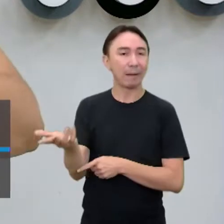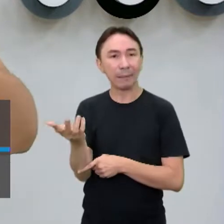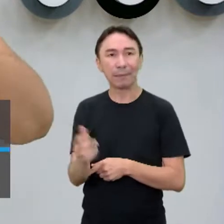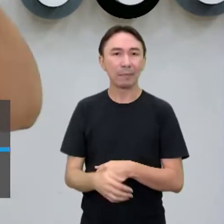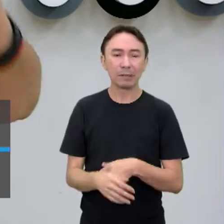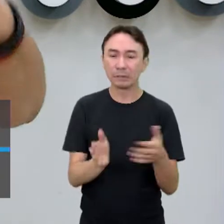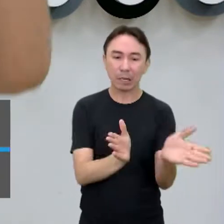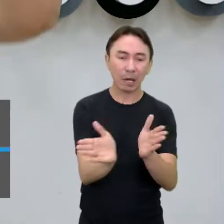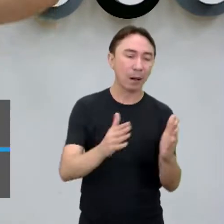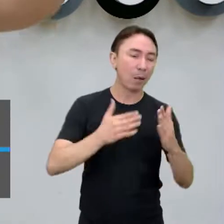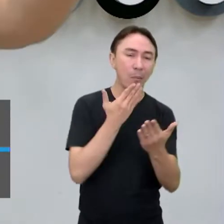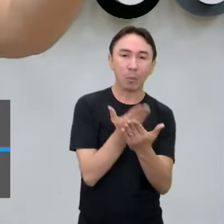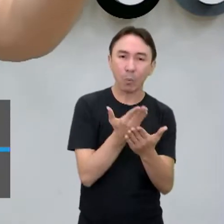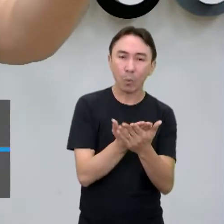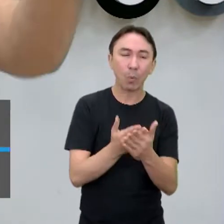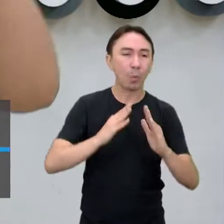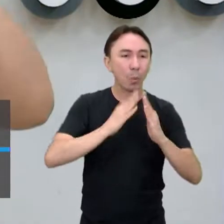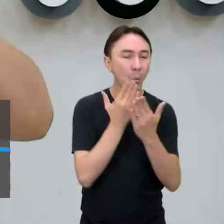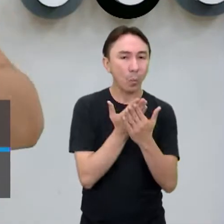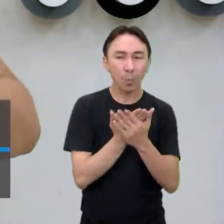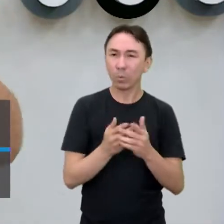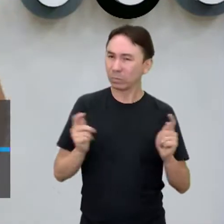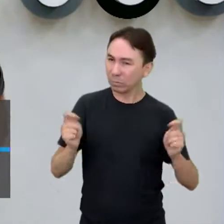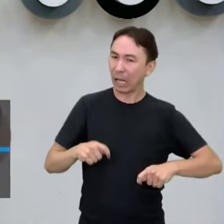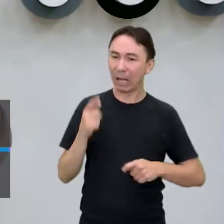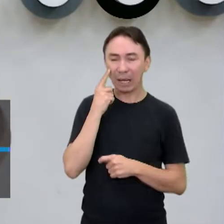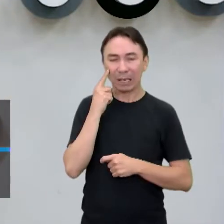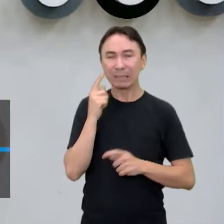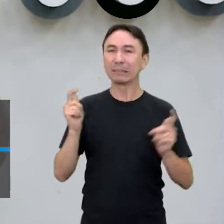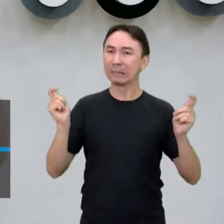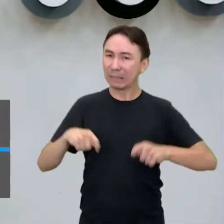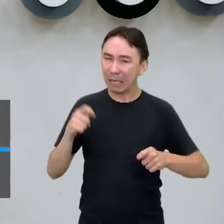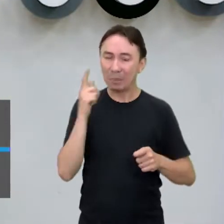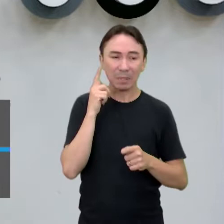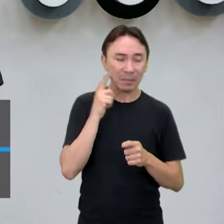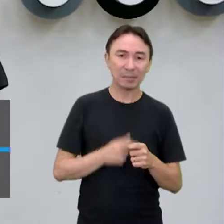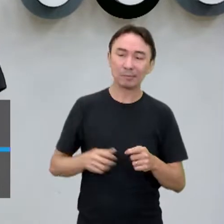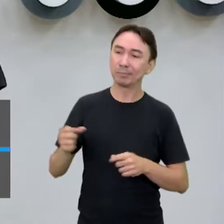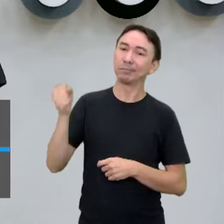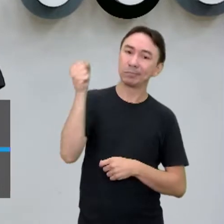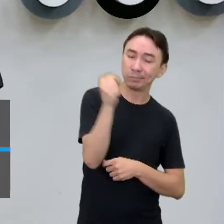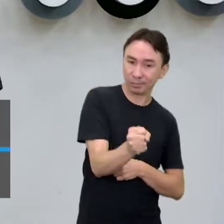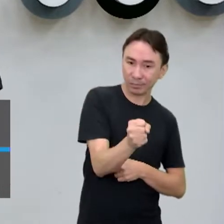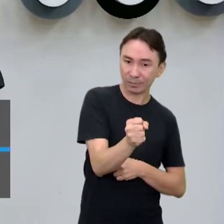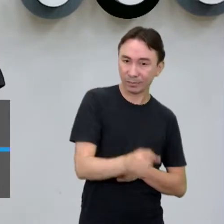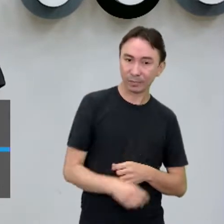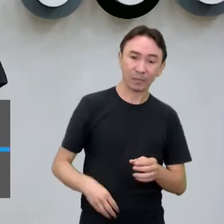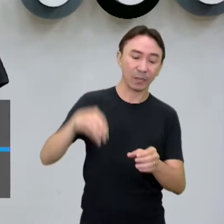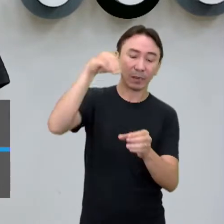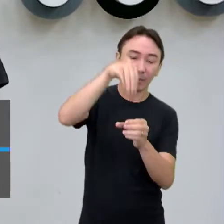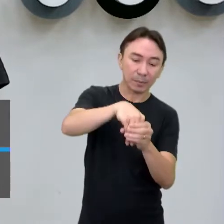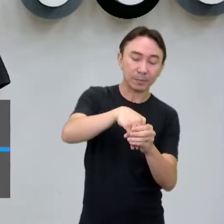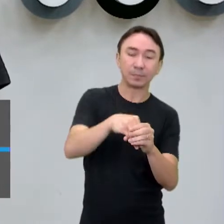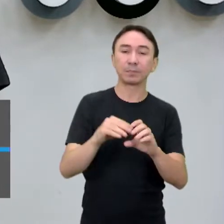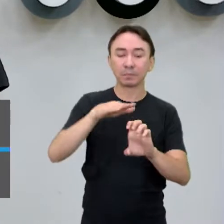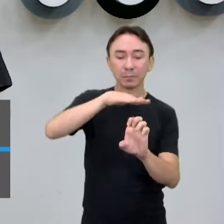acesso a todos os recursos para ter essa mudança? Dentro de uma empresa, essa pessoa negra, ela vai ser, por